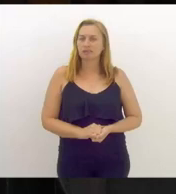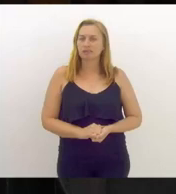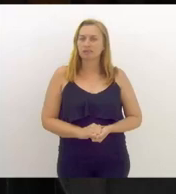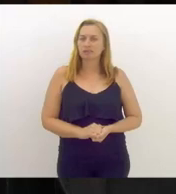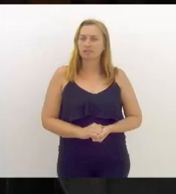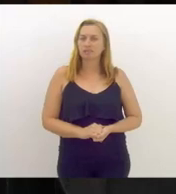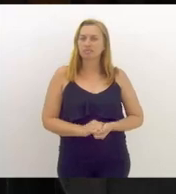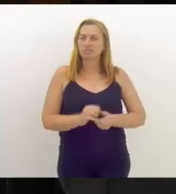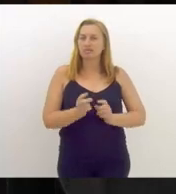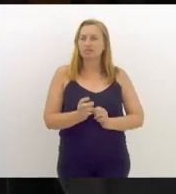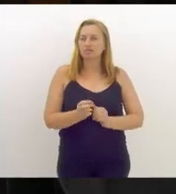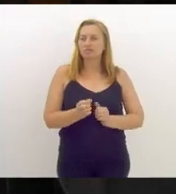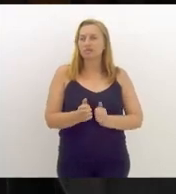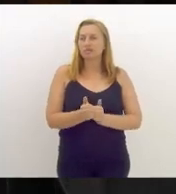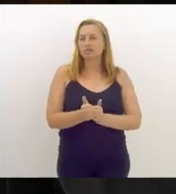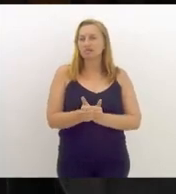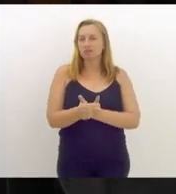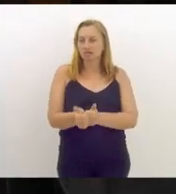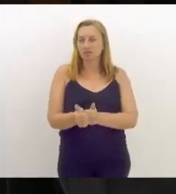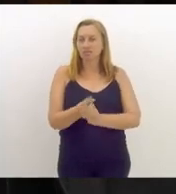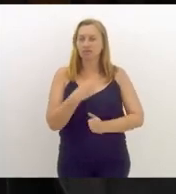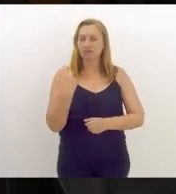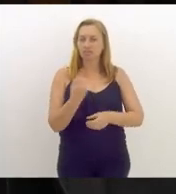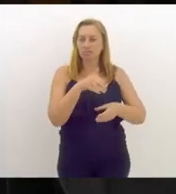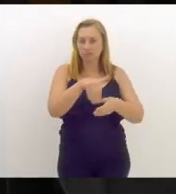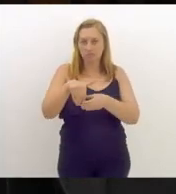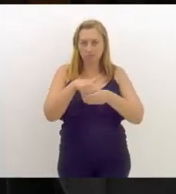presidiu a nossa eleição